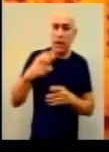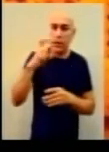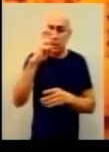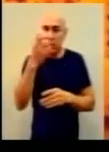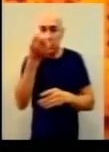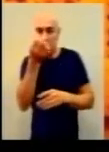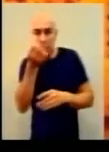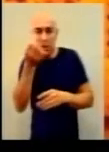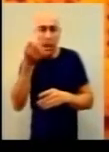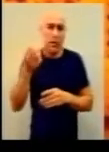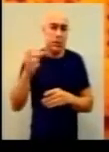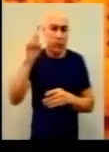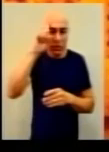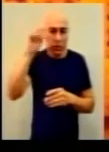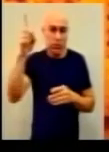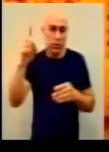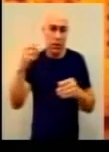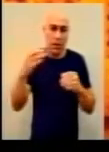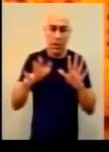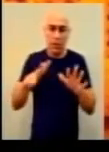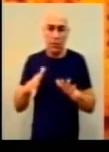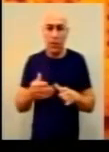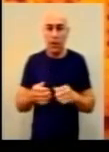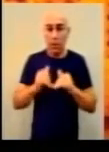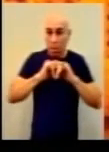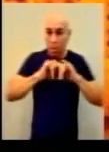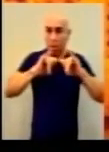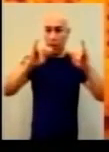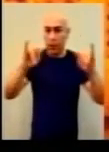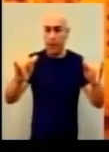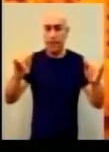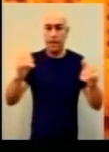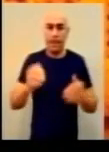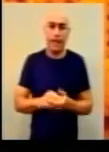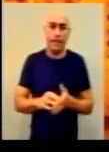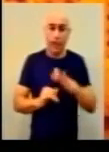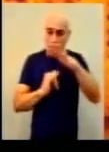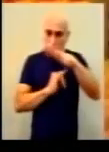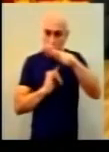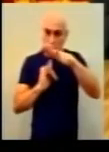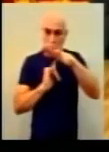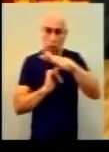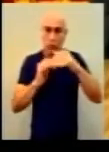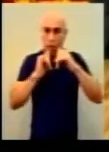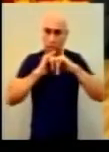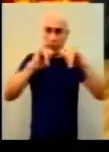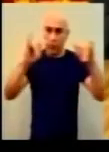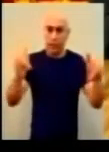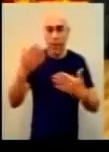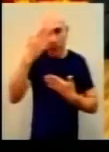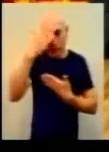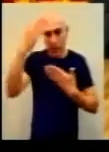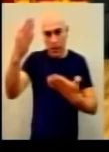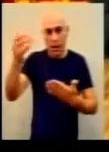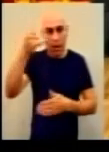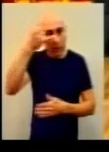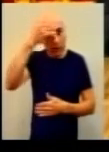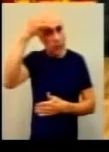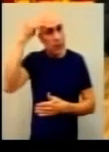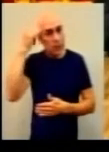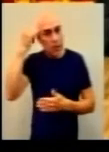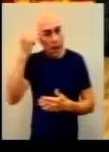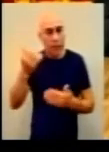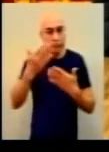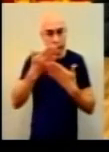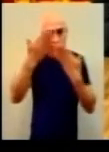esse resultado, que é o que foi nos passado pelo Instituto Adolfo Lutz. Obrigado, André, pela resposta e agradeço mais uma vez a